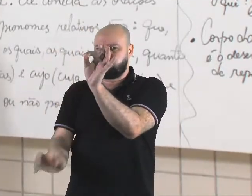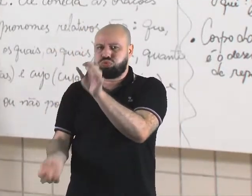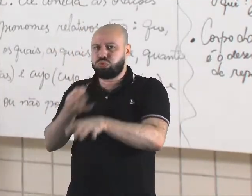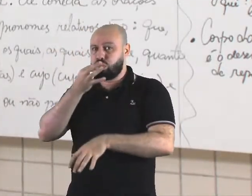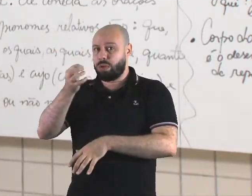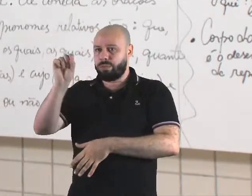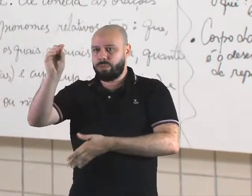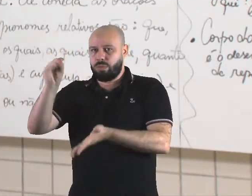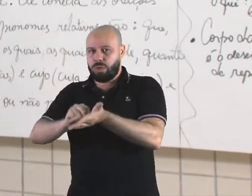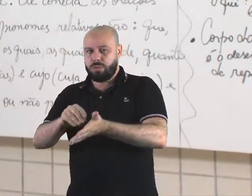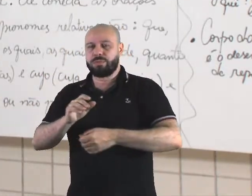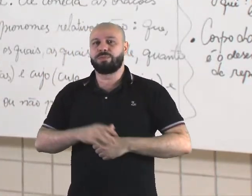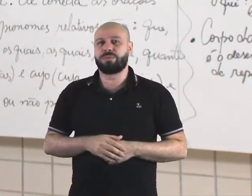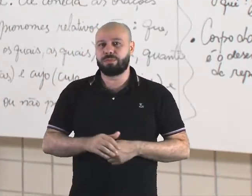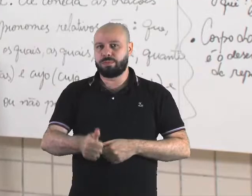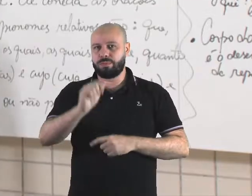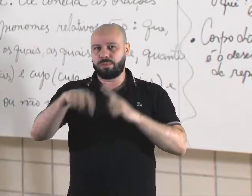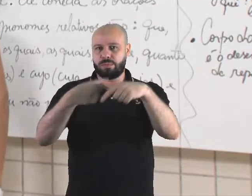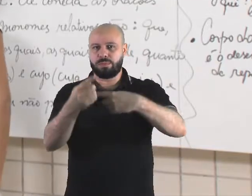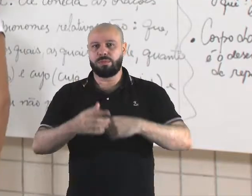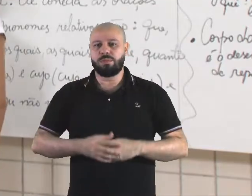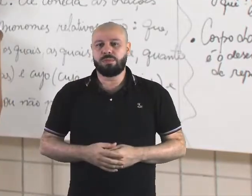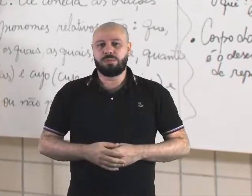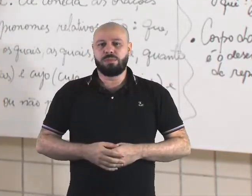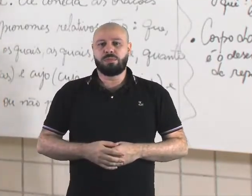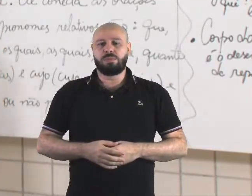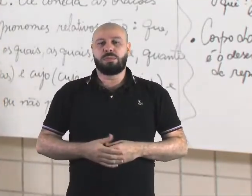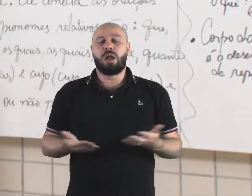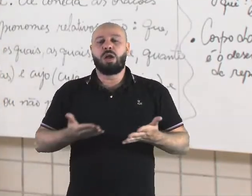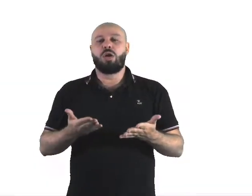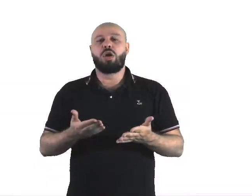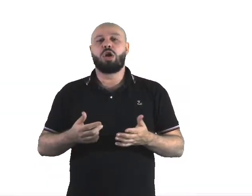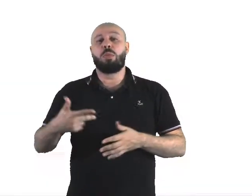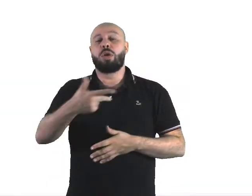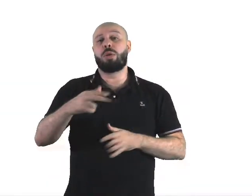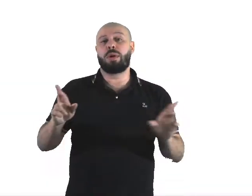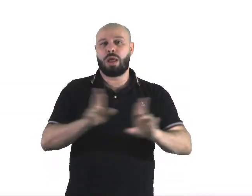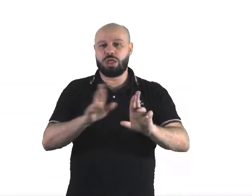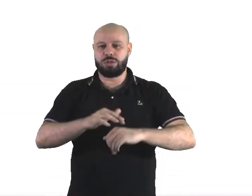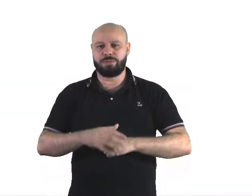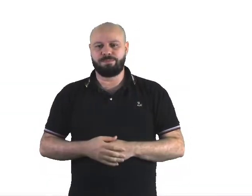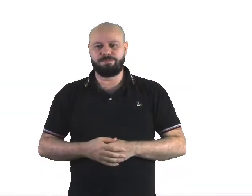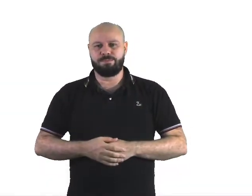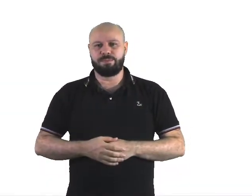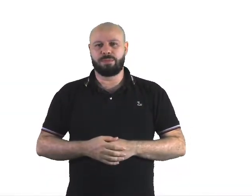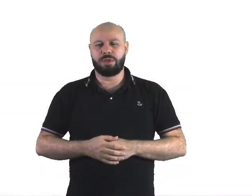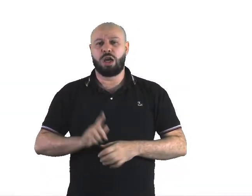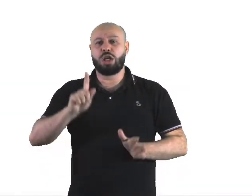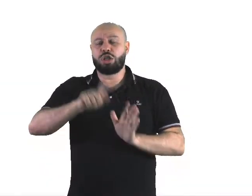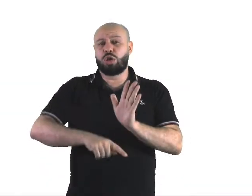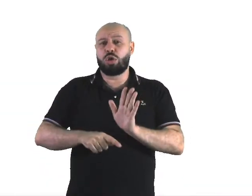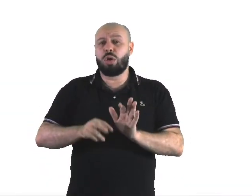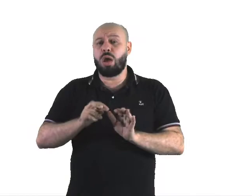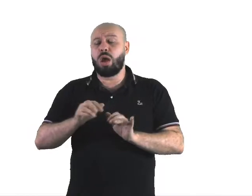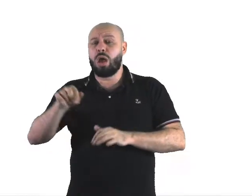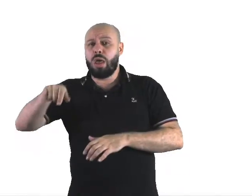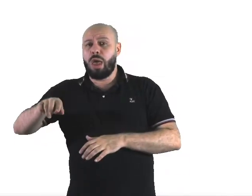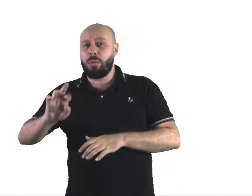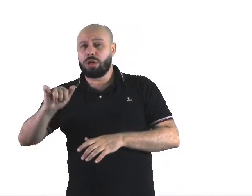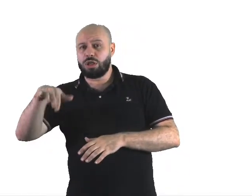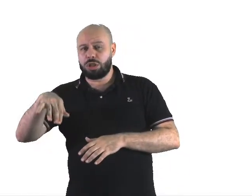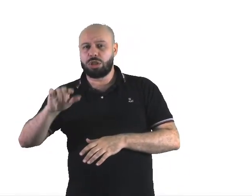longos. Próximo. Agora nós vamos trabalhar o pronome relativo. Nós vimos o gênero reportagem, estudamos sobre o